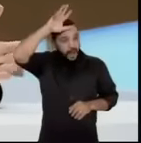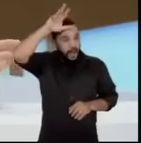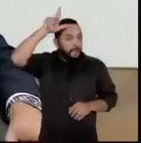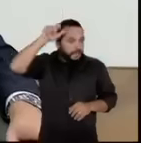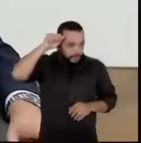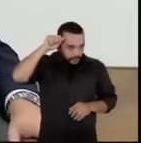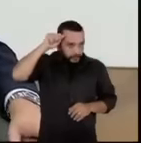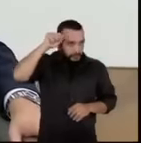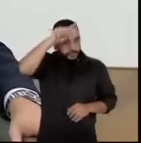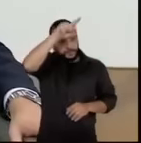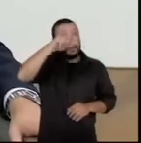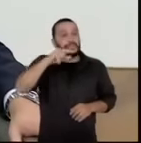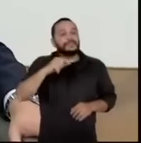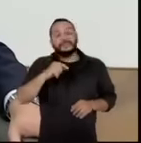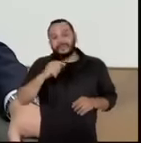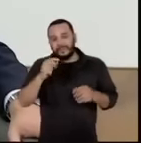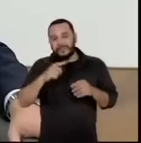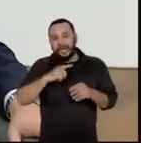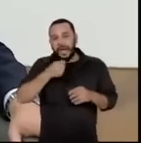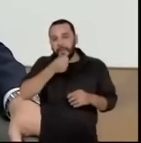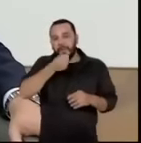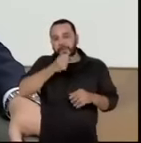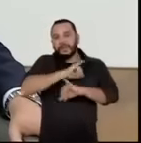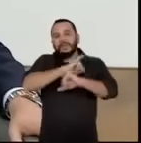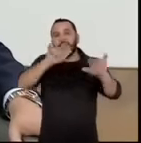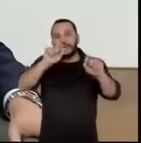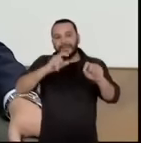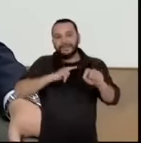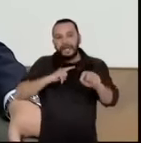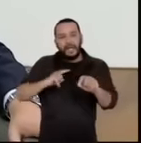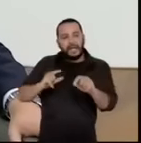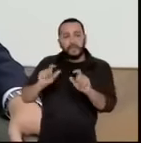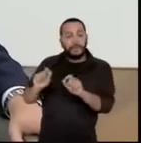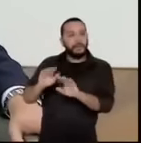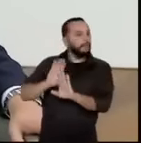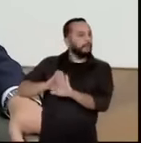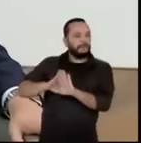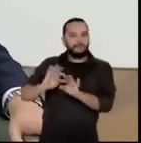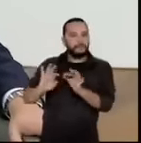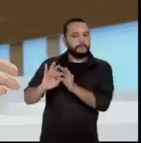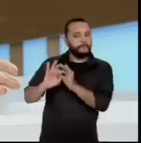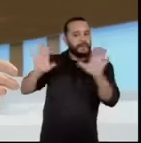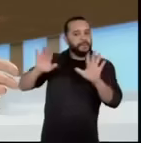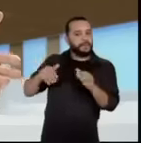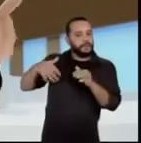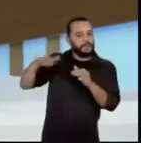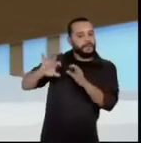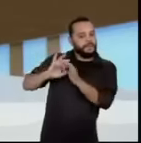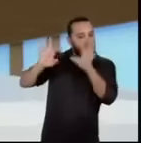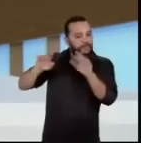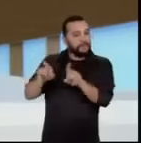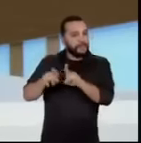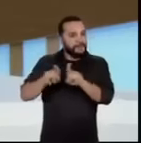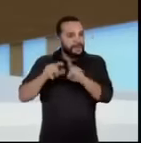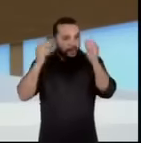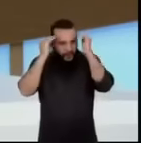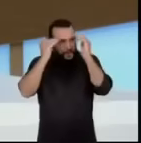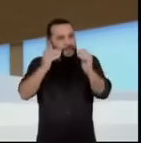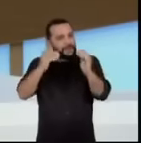clima de permissividade e que de falta de respeito às instituições e que no estado